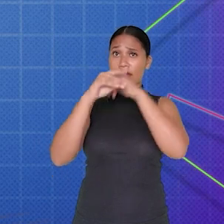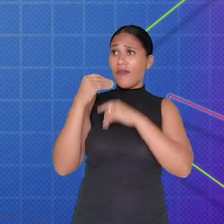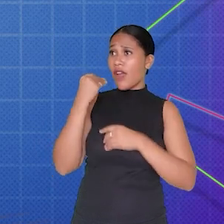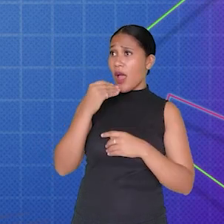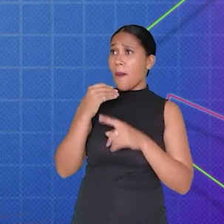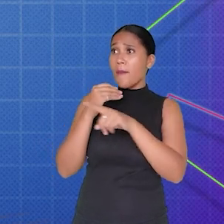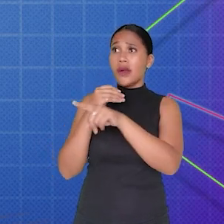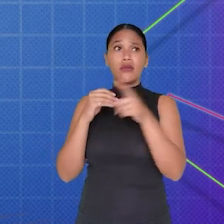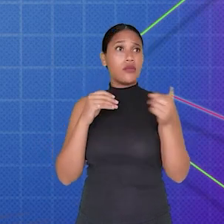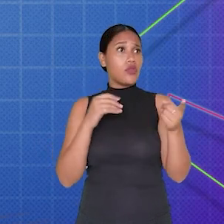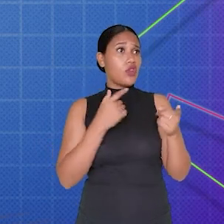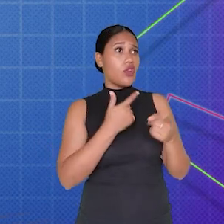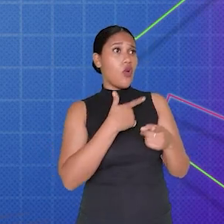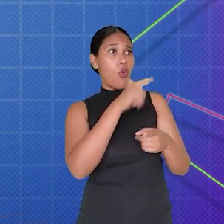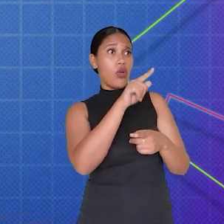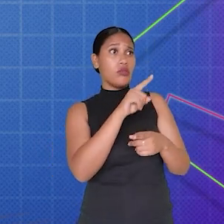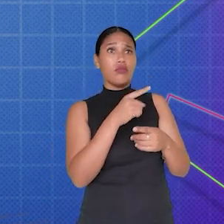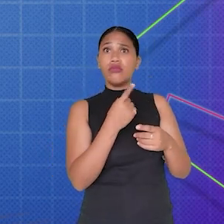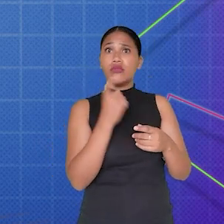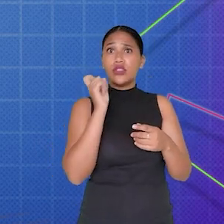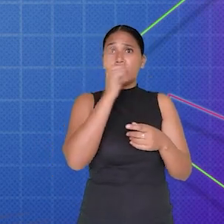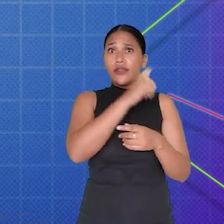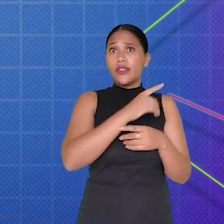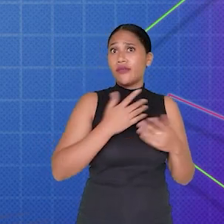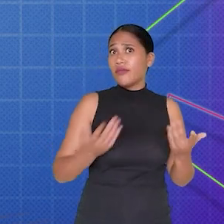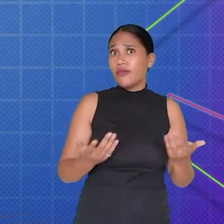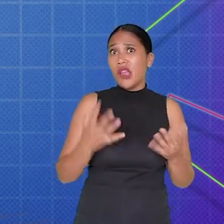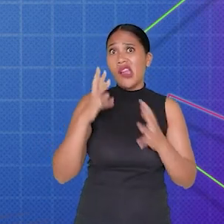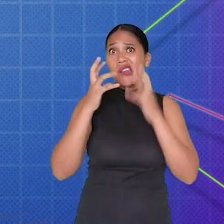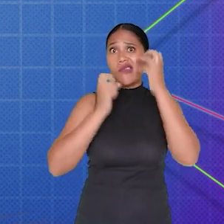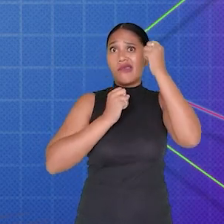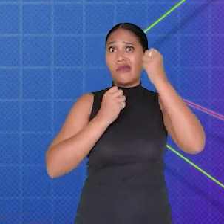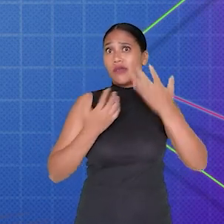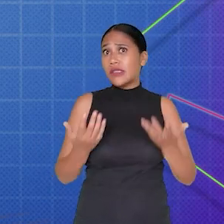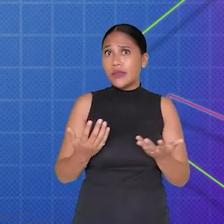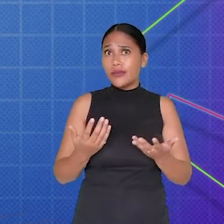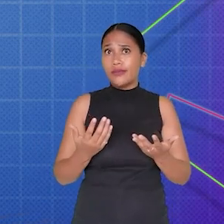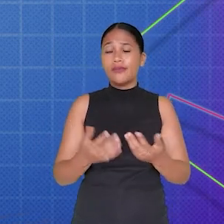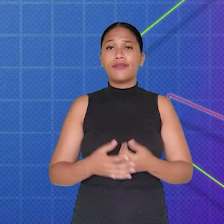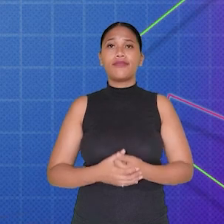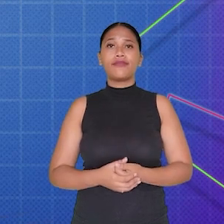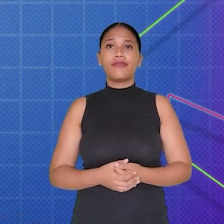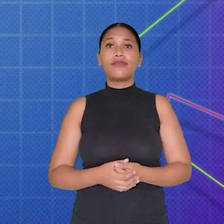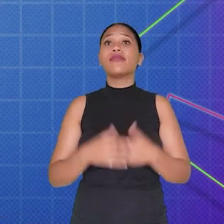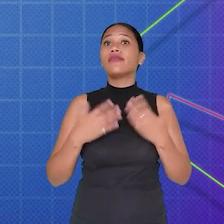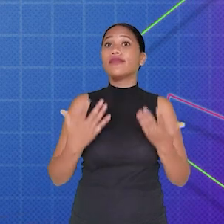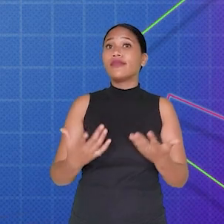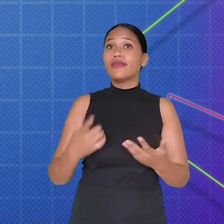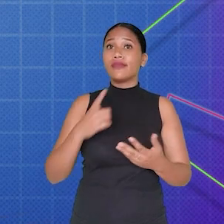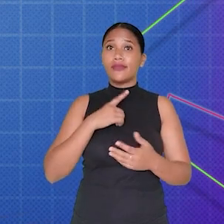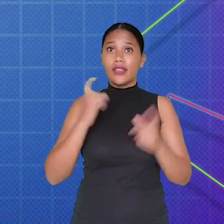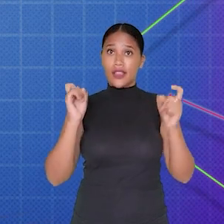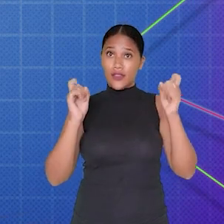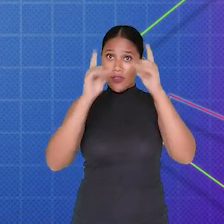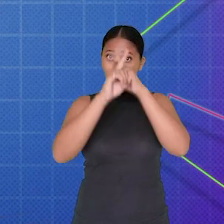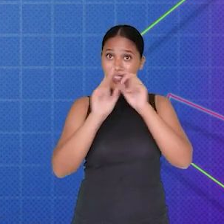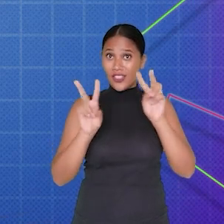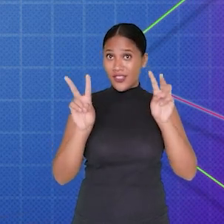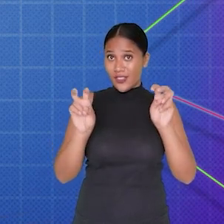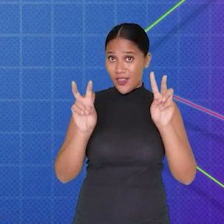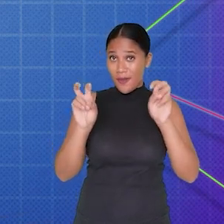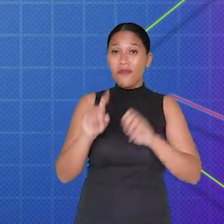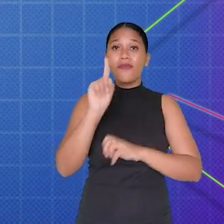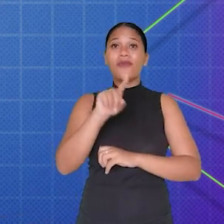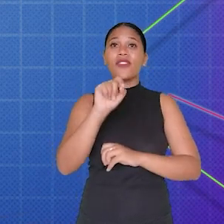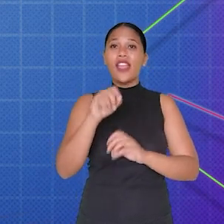nível de dificuldade muito fácil pode não ser motivador, enquanto um nível muito difícil pode ser frustrante e desencorajar os jogadores. A abordagem